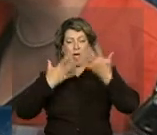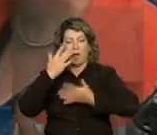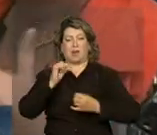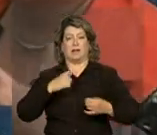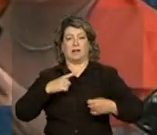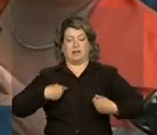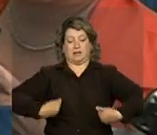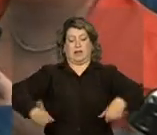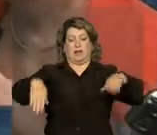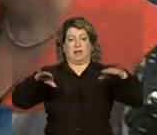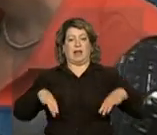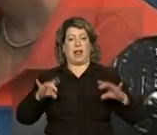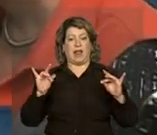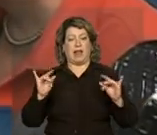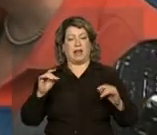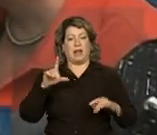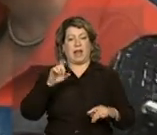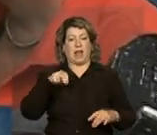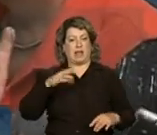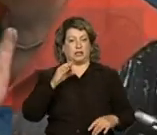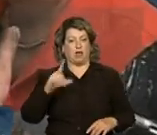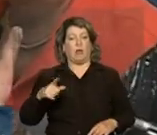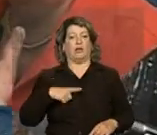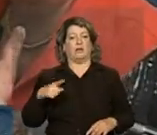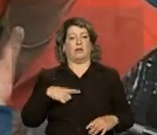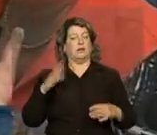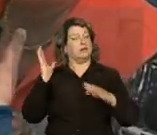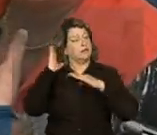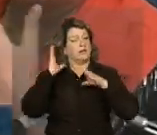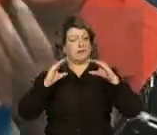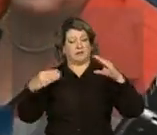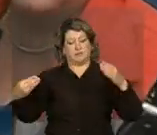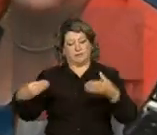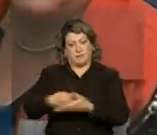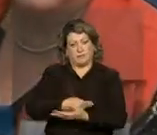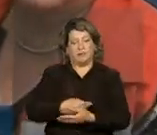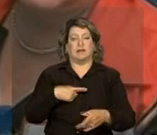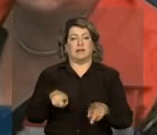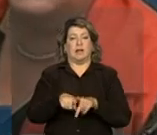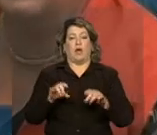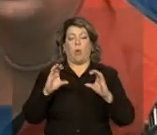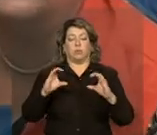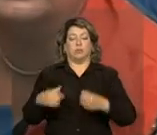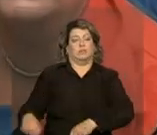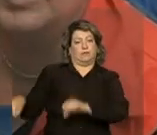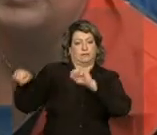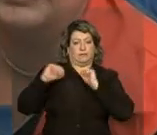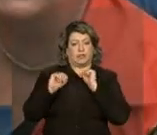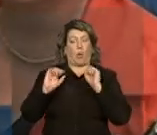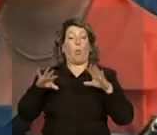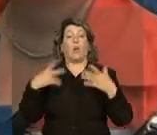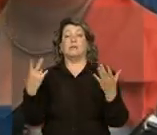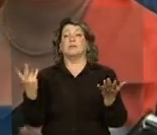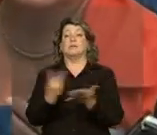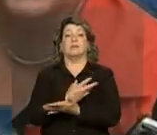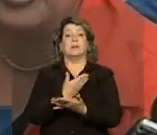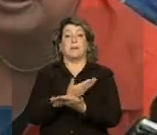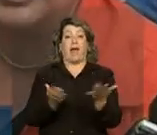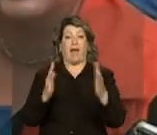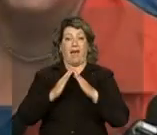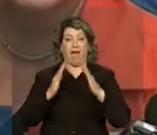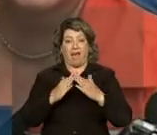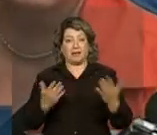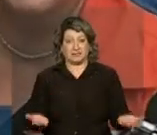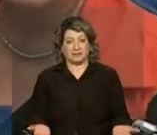tem de ter lençol, fronha, cobertor, né, quando ela está desabrigada. E a